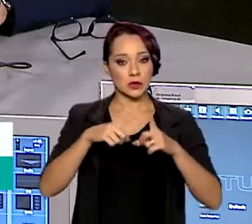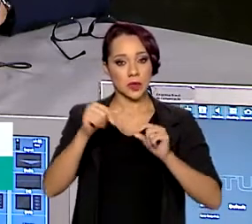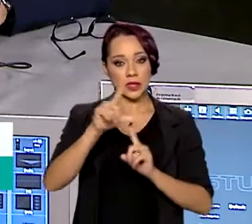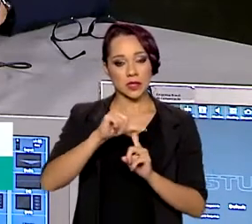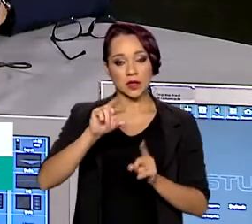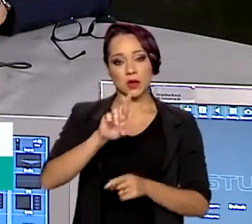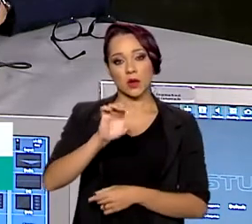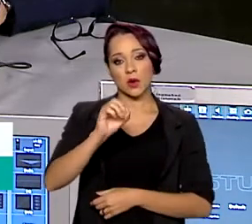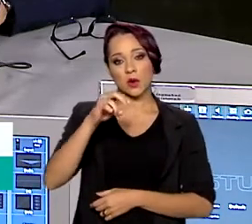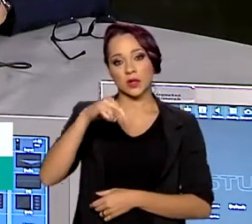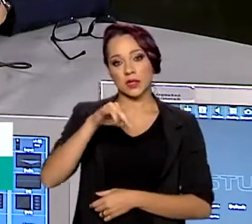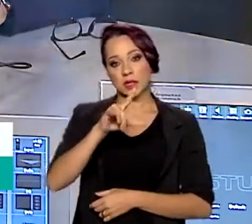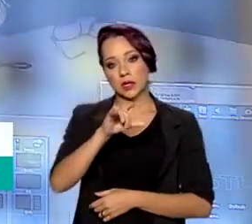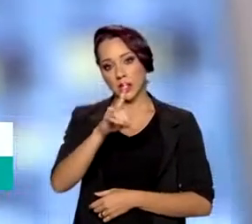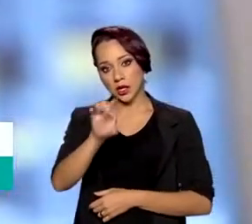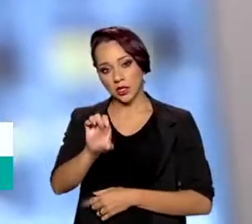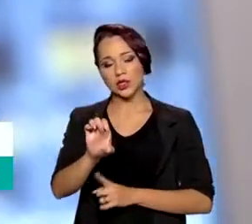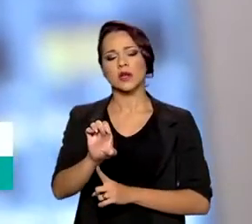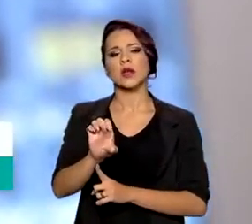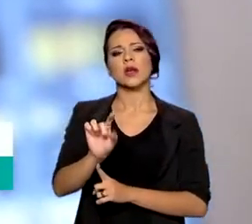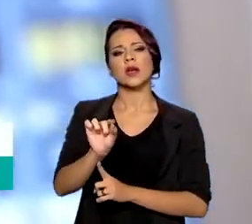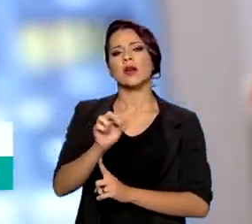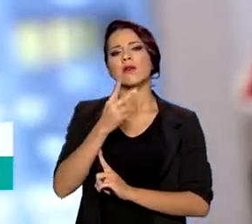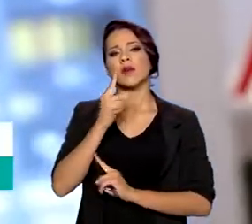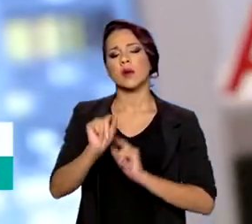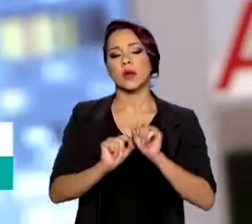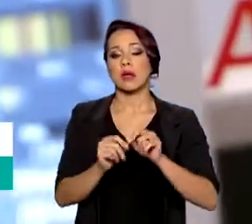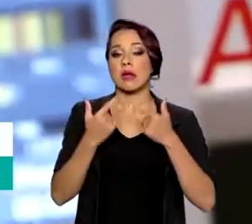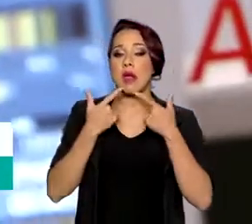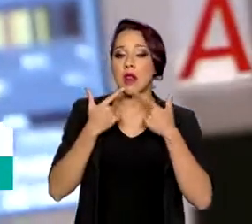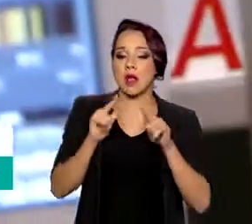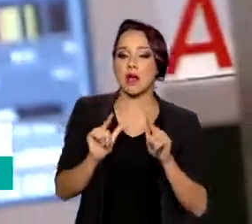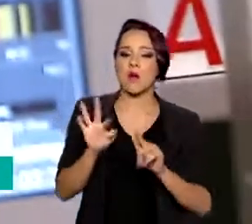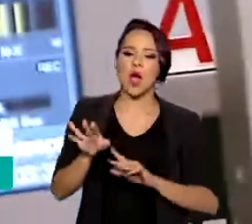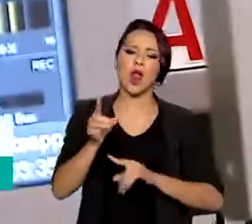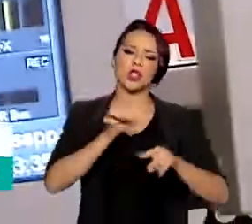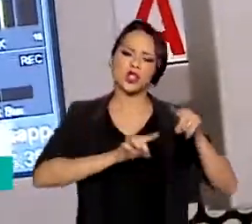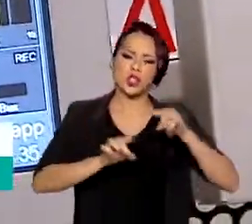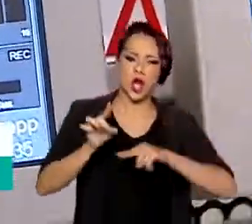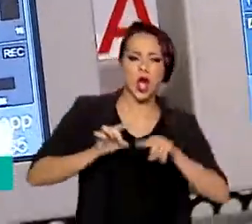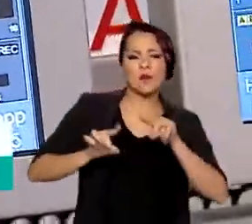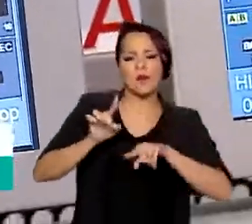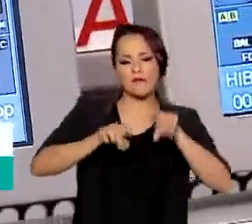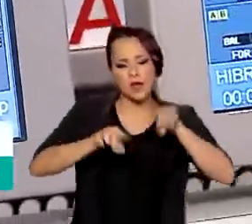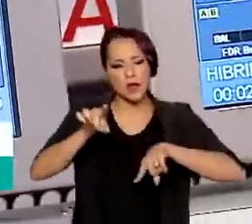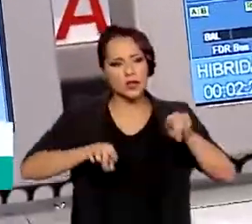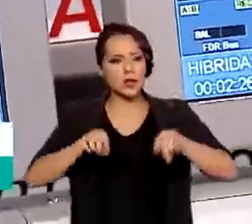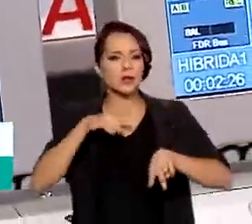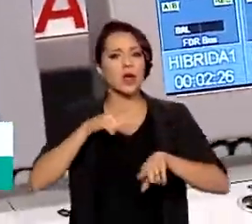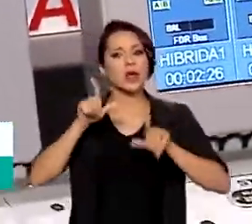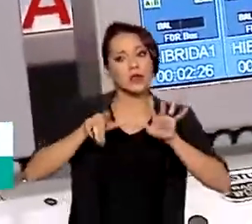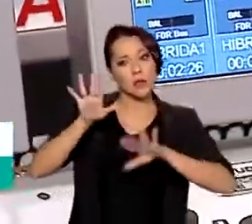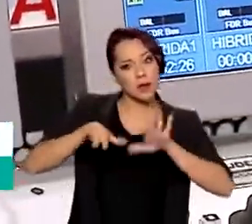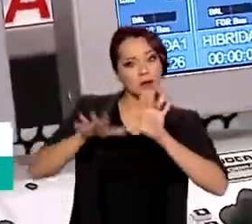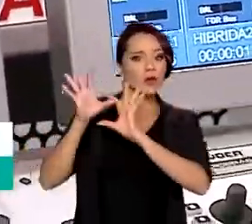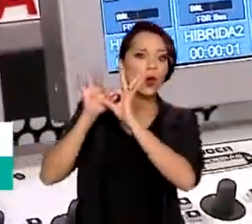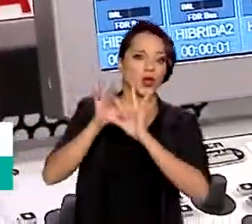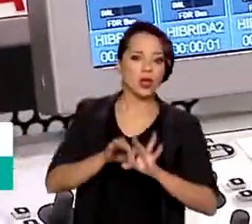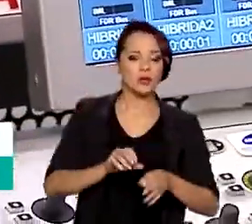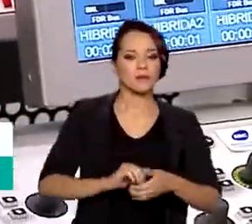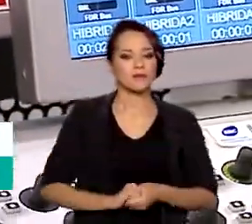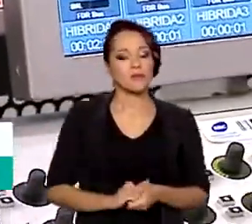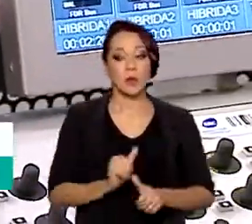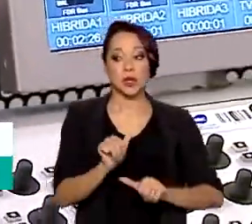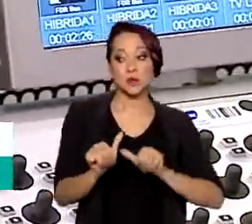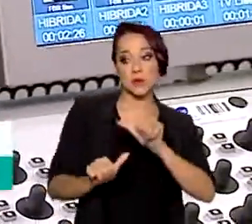Brasília, Rosineide Magalhães de Souza, afirma que a língua é dinâmica e deve ser usada de acordo com o contexto. Essas